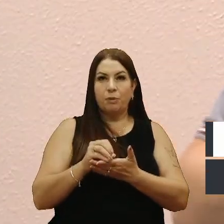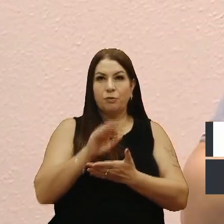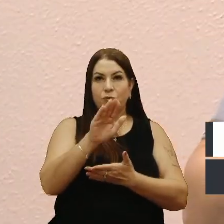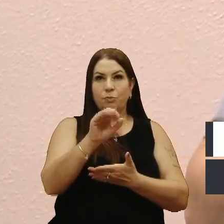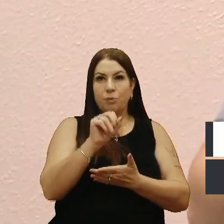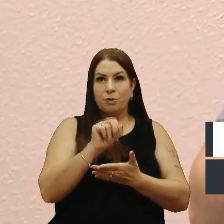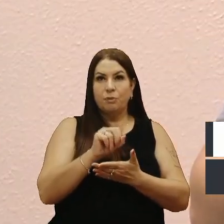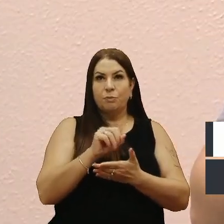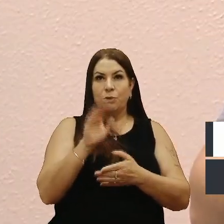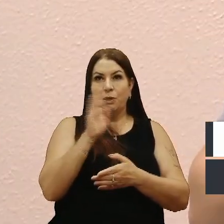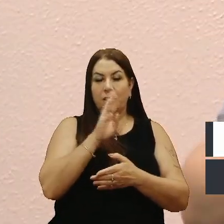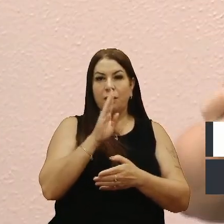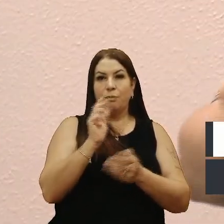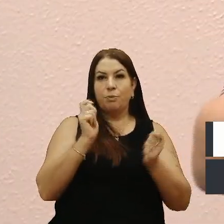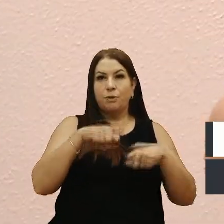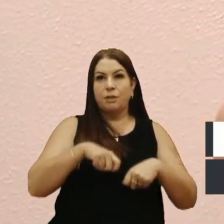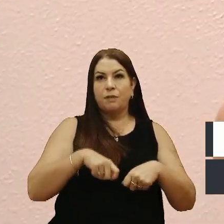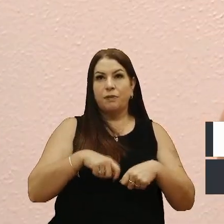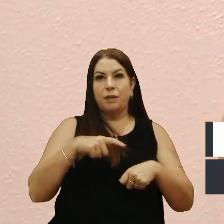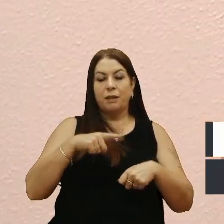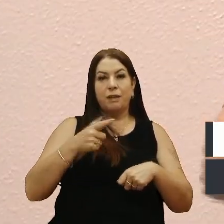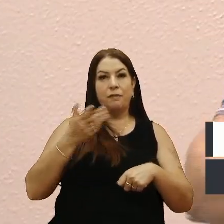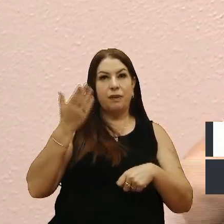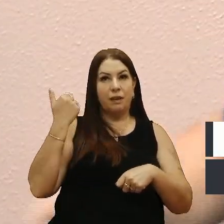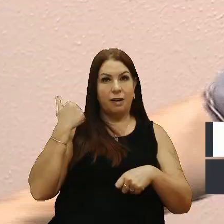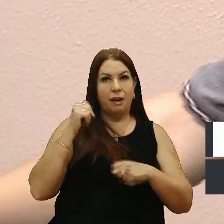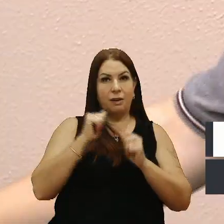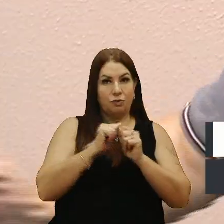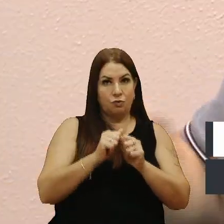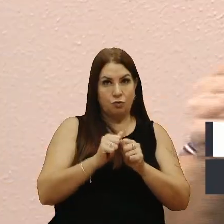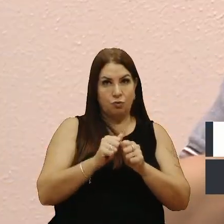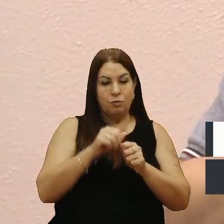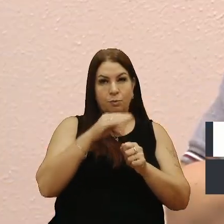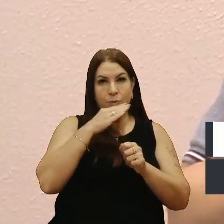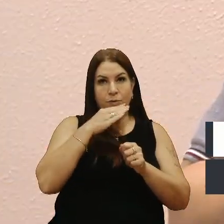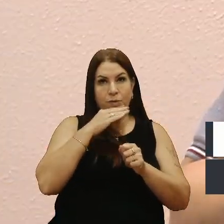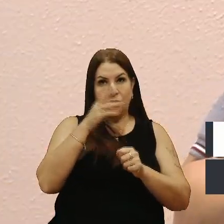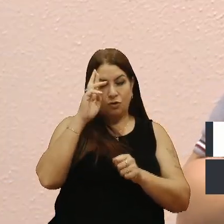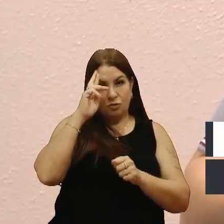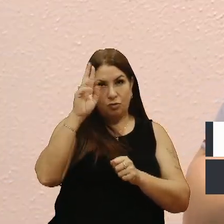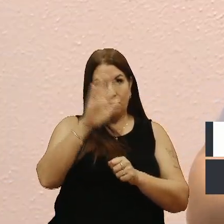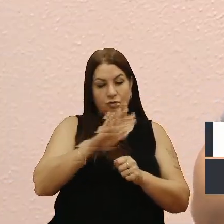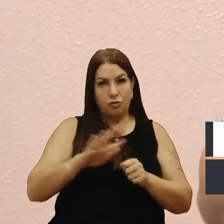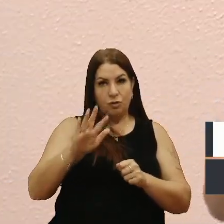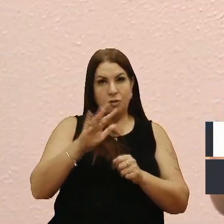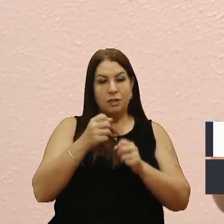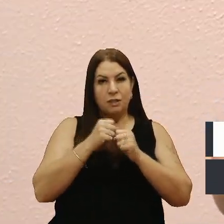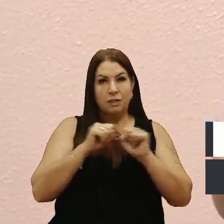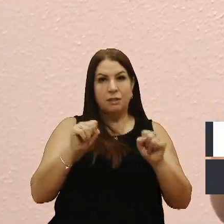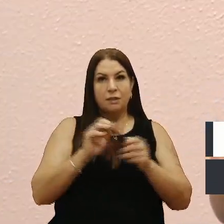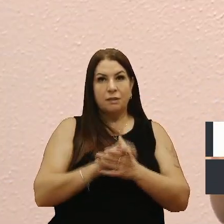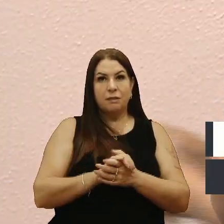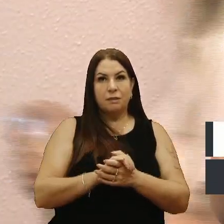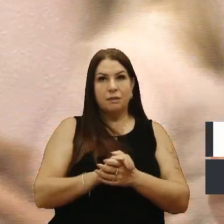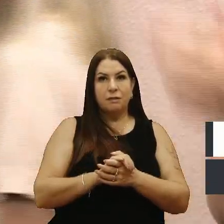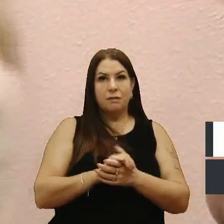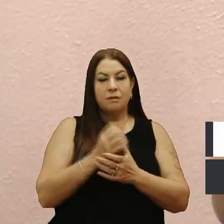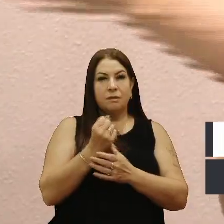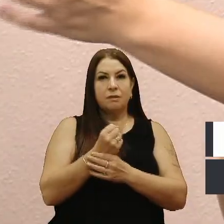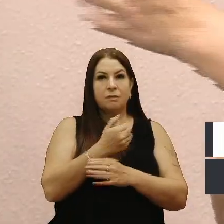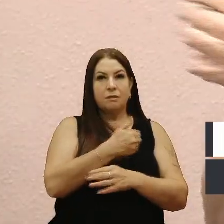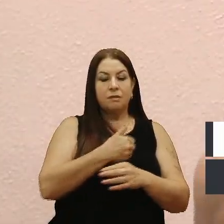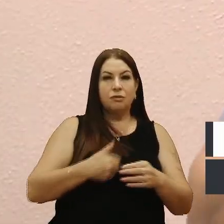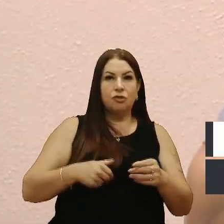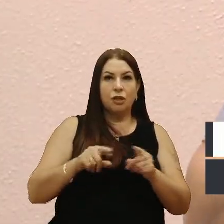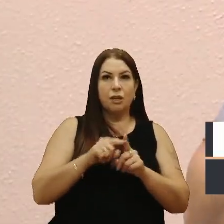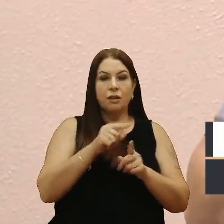dos senhores o mais rápido possível. Só quem já esteve lá na ponta, vereador Bortola já foi diretor-geral da Secretaria de Segurança Pública,